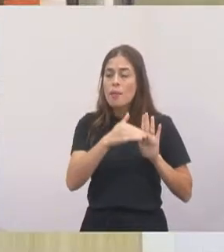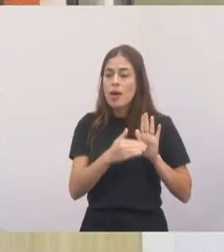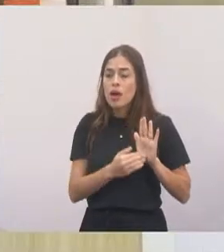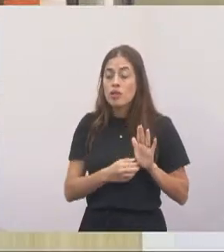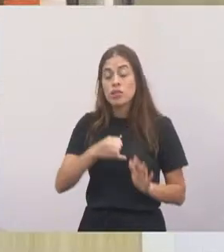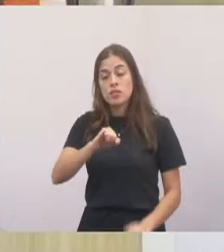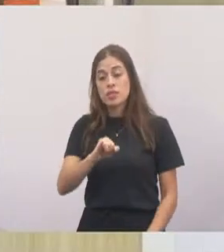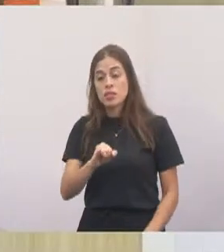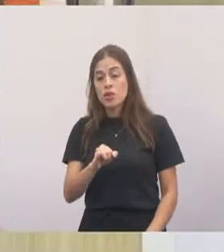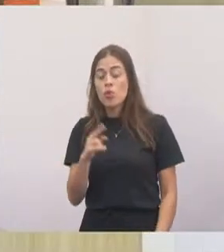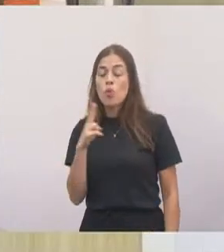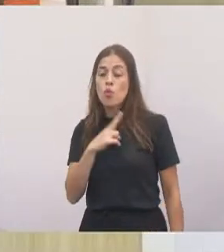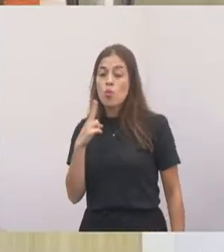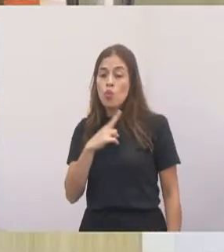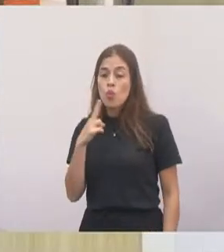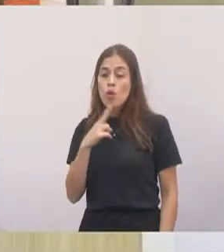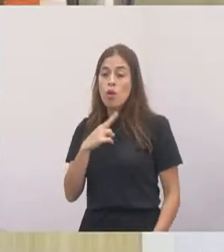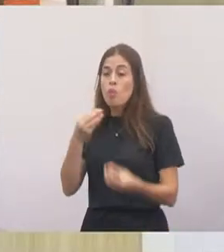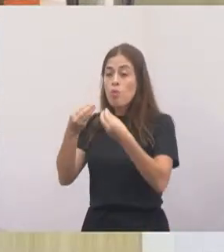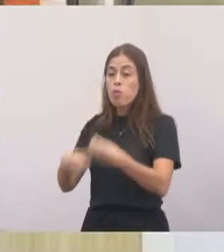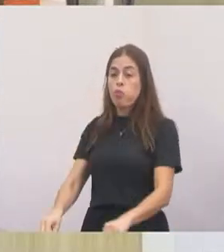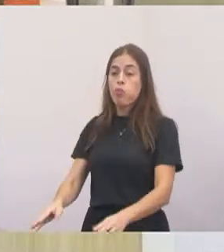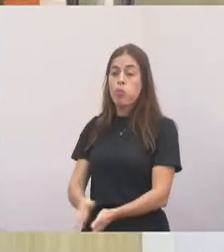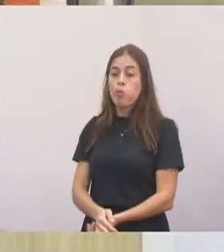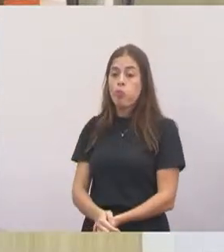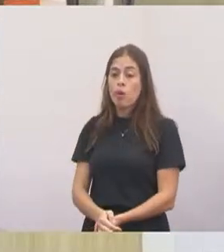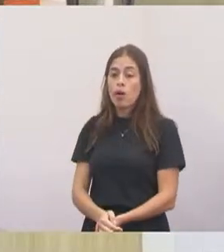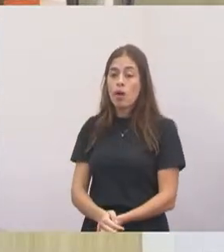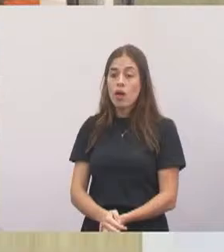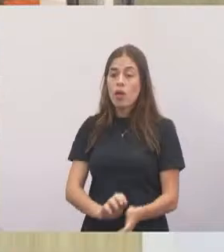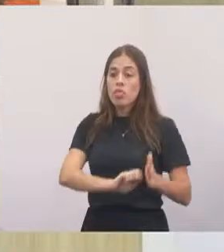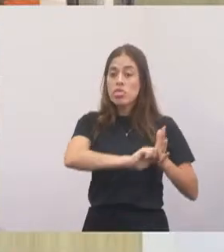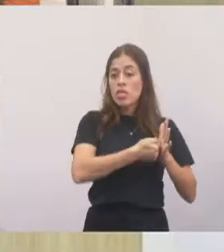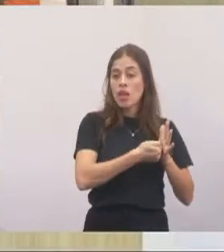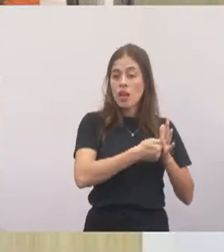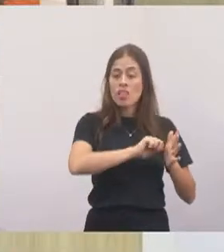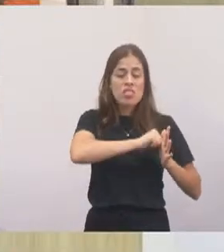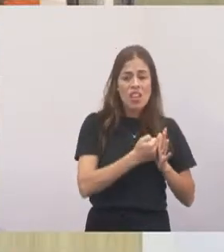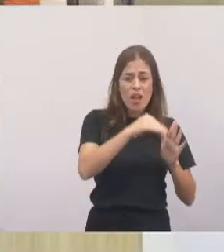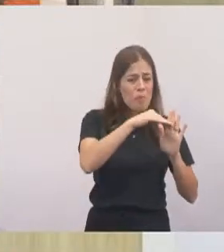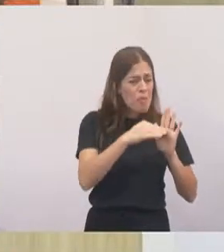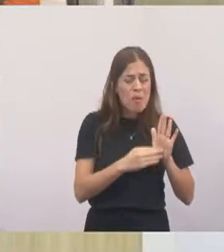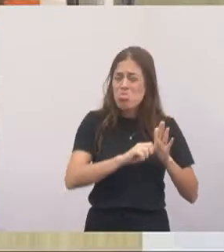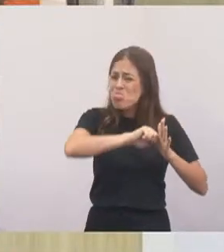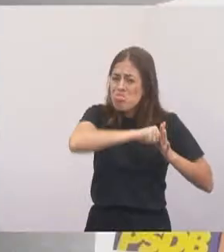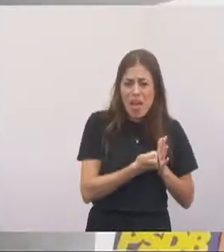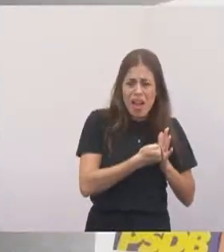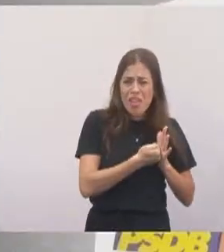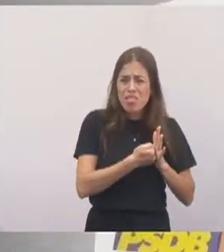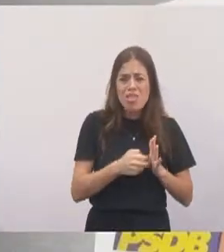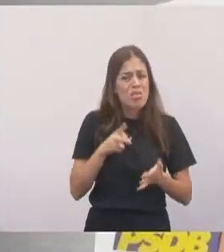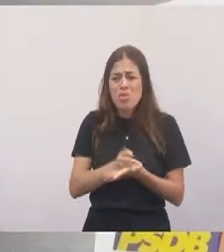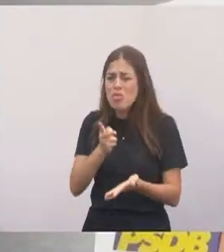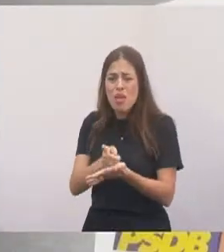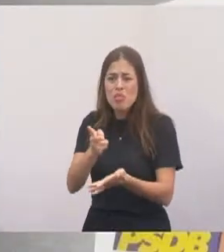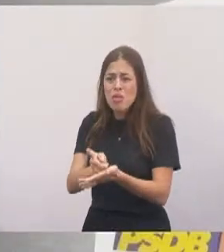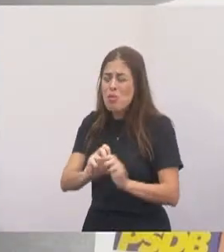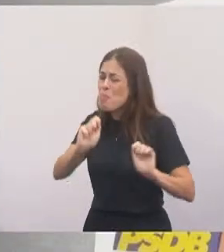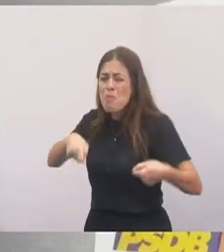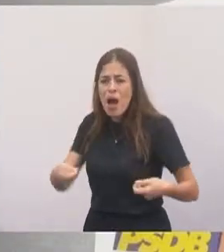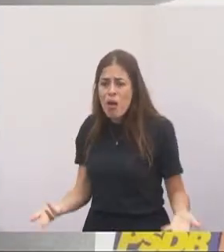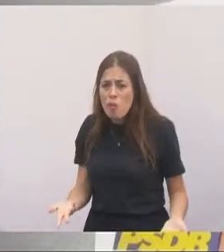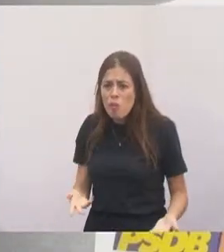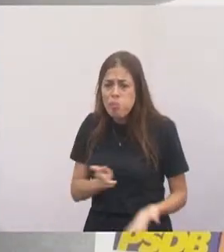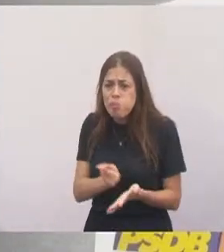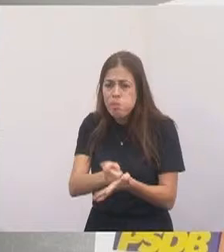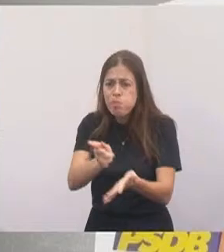regime de urgência não fosse prejudicado. Está Senhor trancada presidente, a pauta. só por A esse pauta motivo. está trancada. Senhor Não havendo presidente. condições de